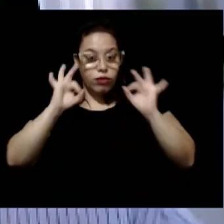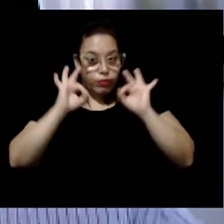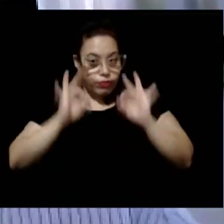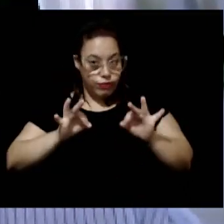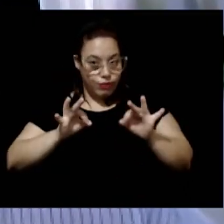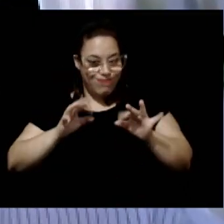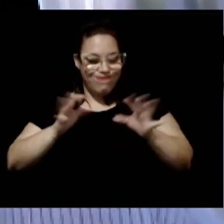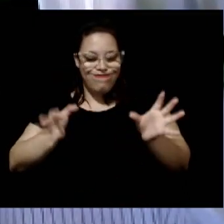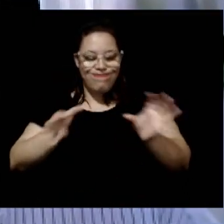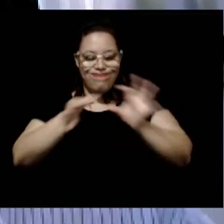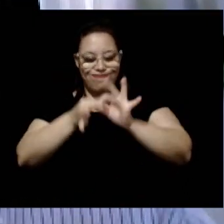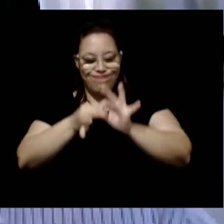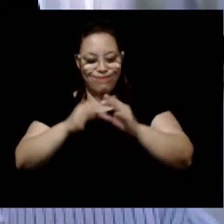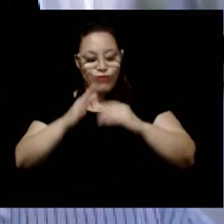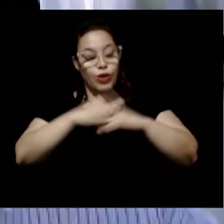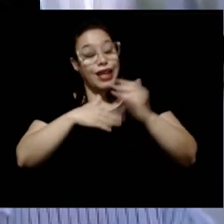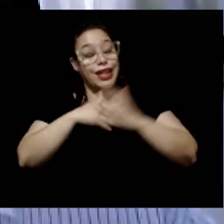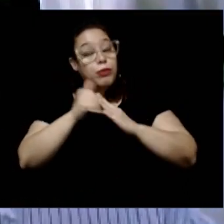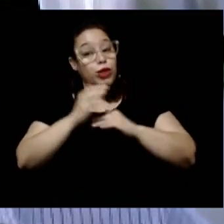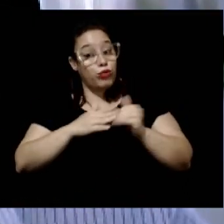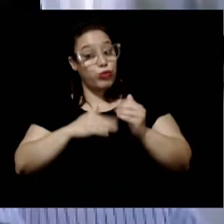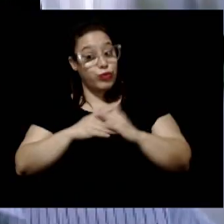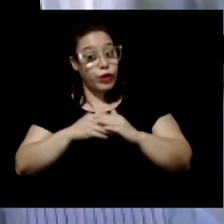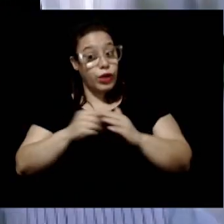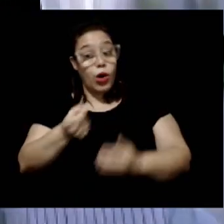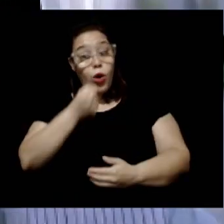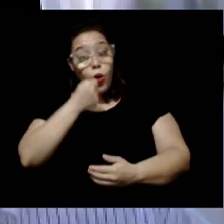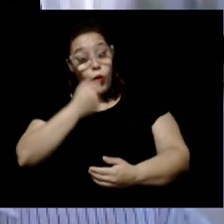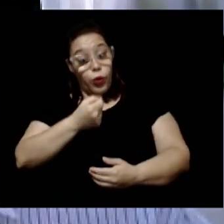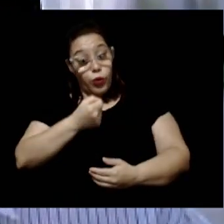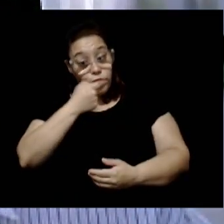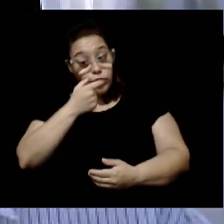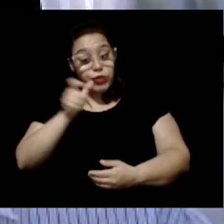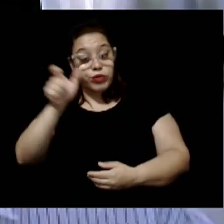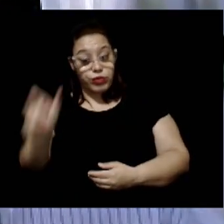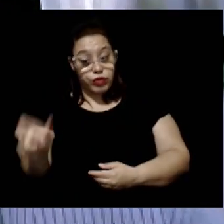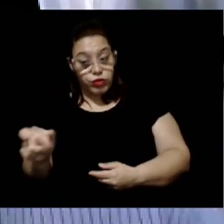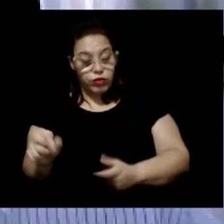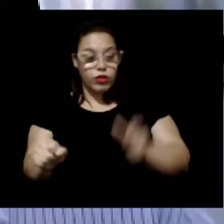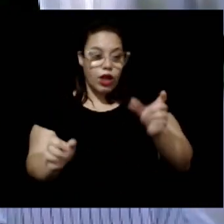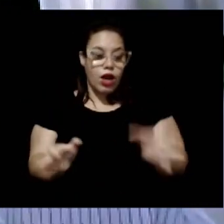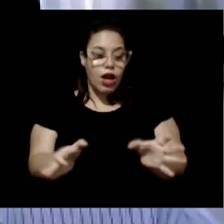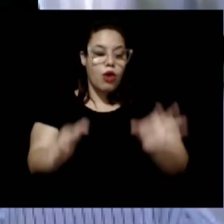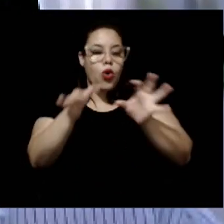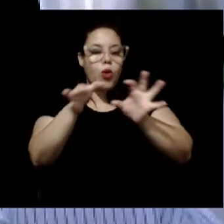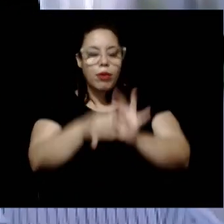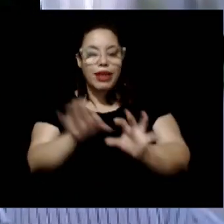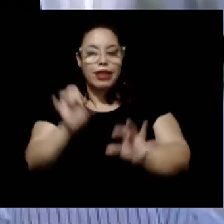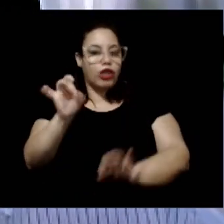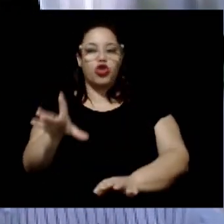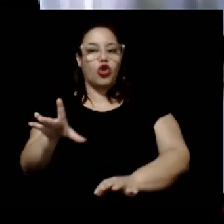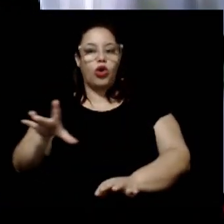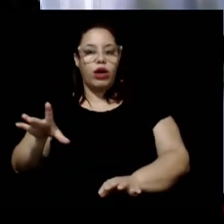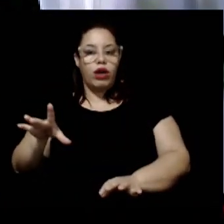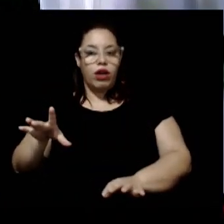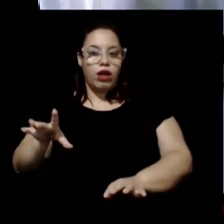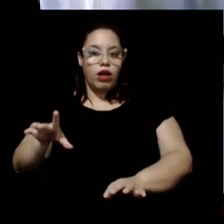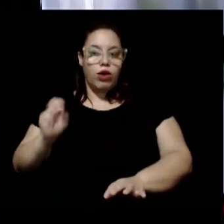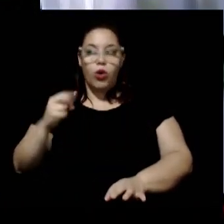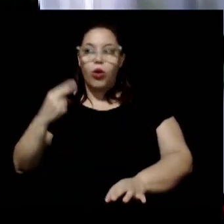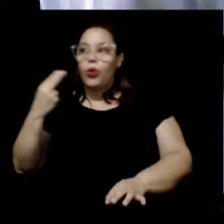do tratamento. O remédio, para algumas delas, é um complemento, né? Ou seja,